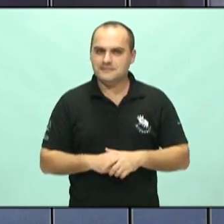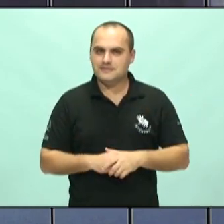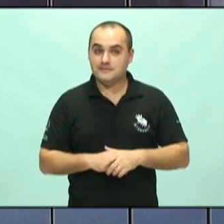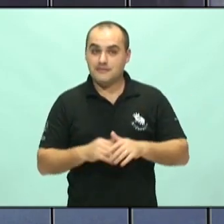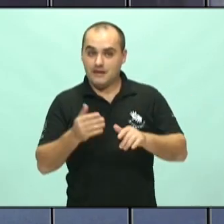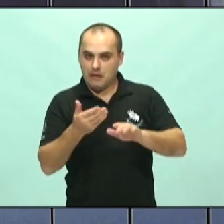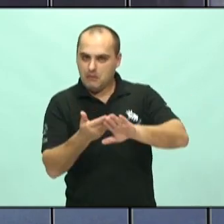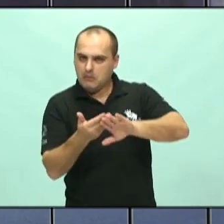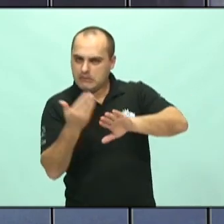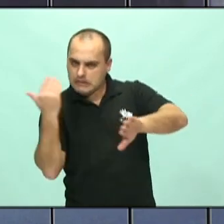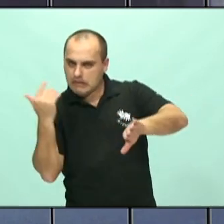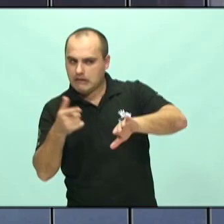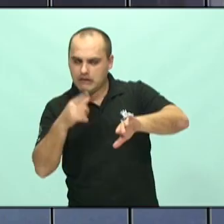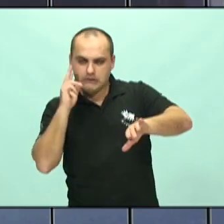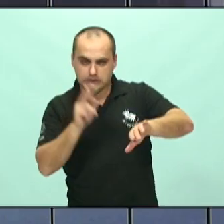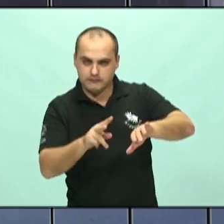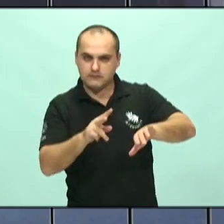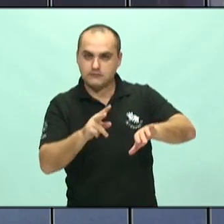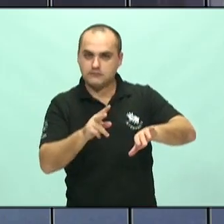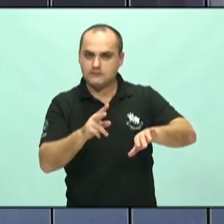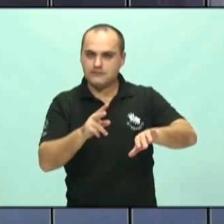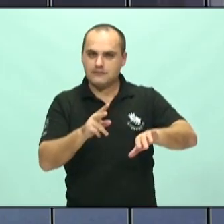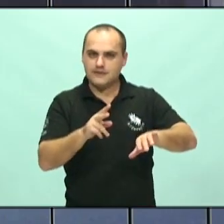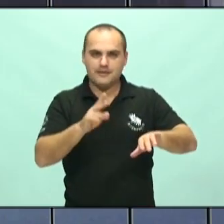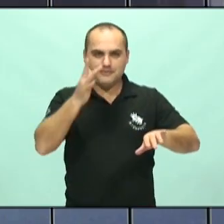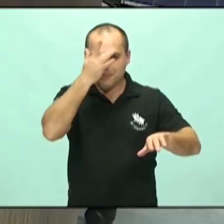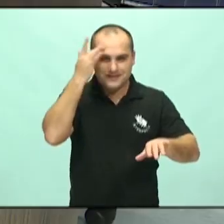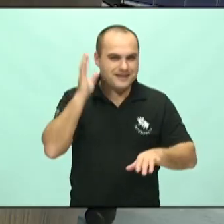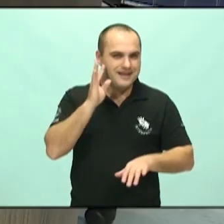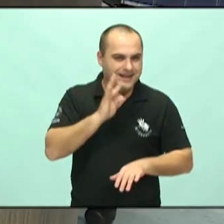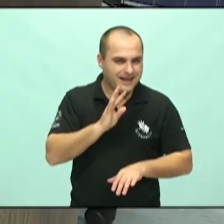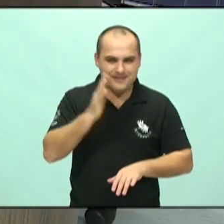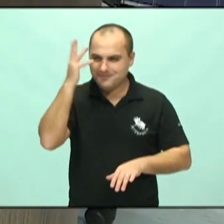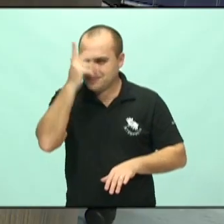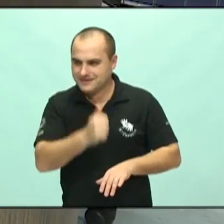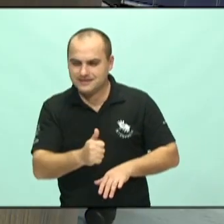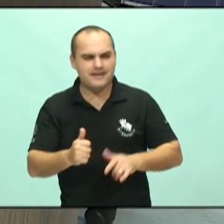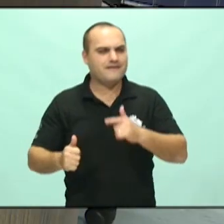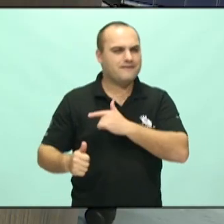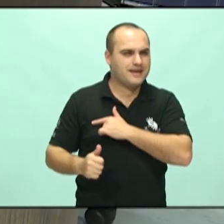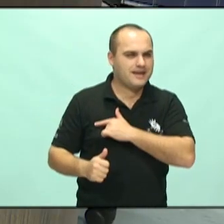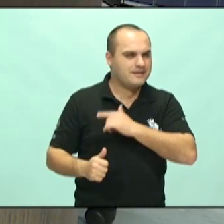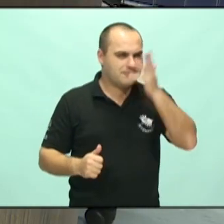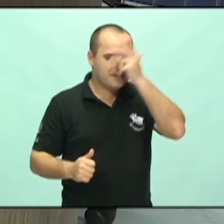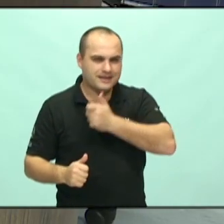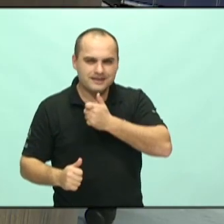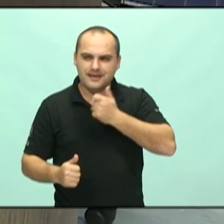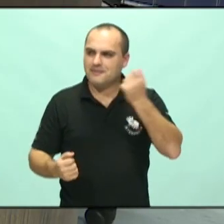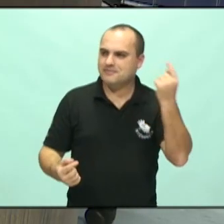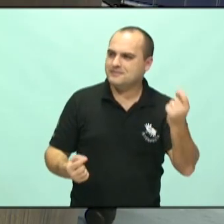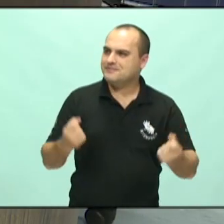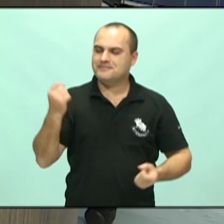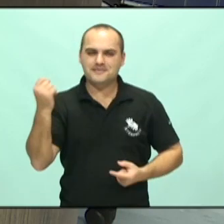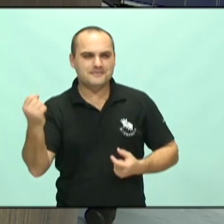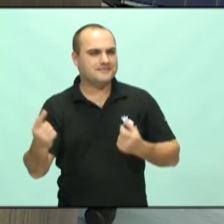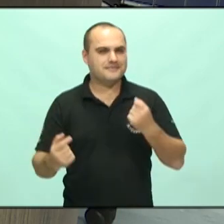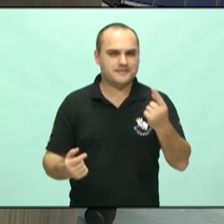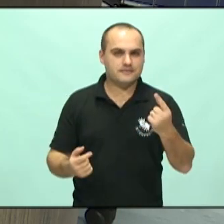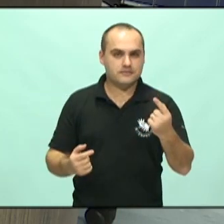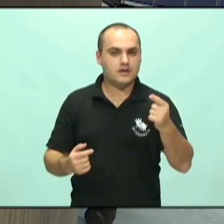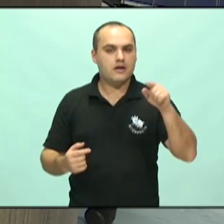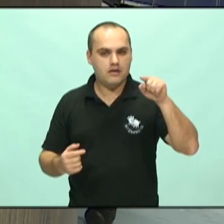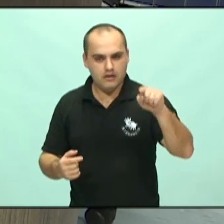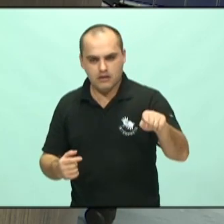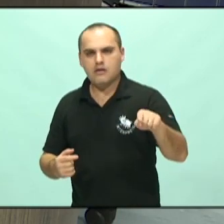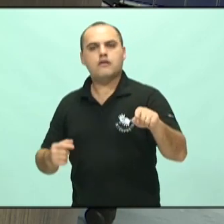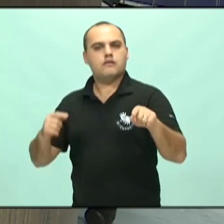dos bastidores, né? Quando uma pessoa é legal, ela é bonita, e quando uma pessoa é feia, ela é bonita. Então, assim, um espetáculo super adulto, traz